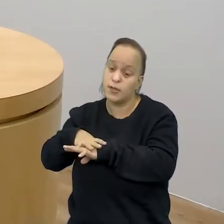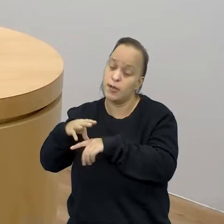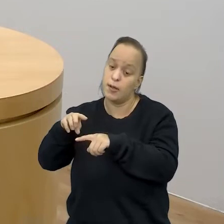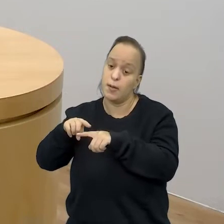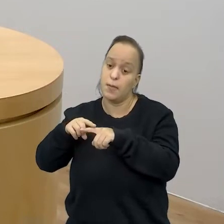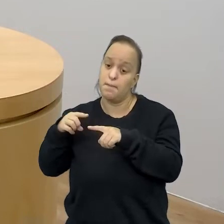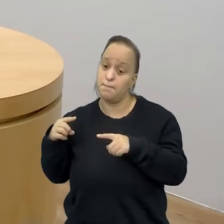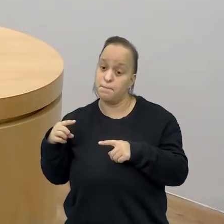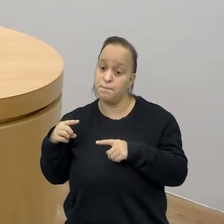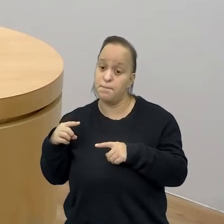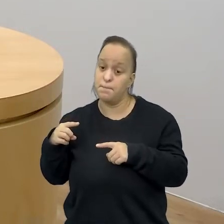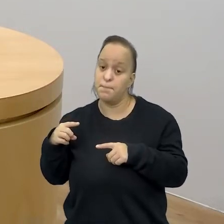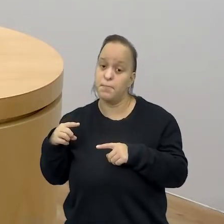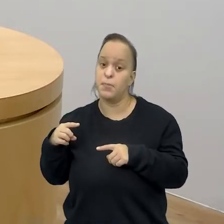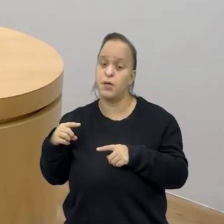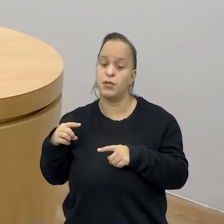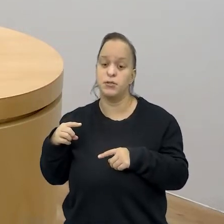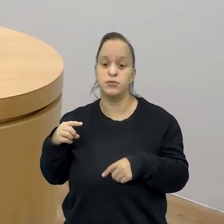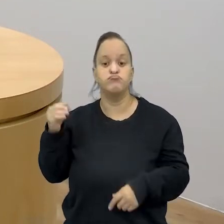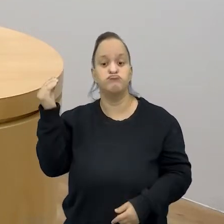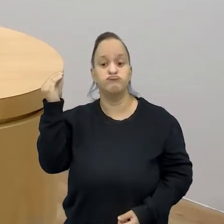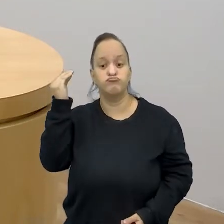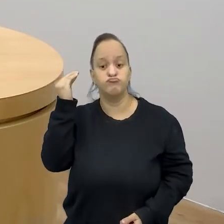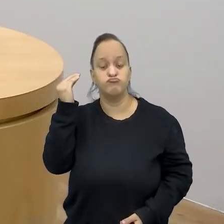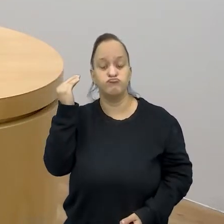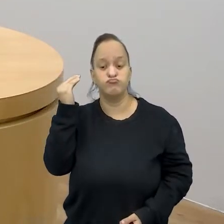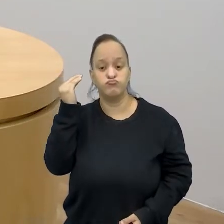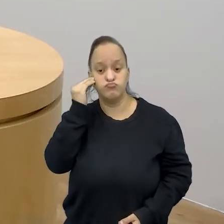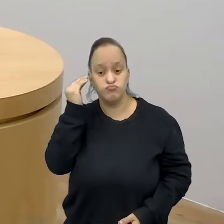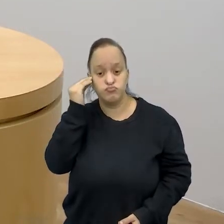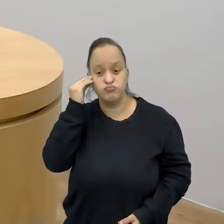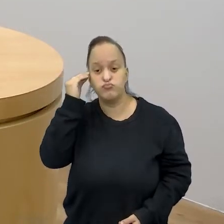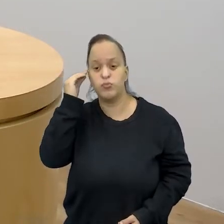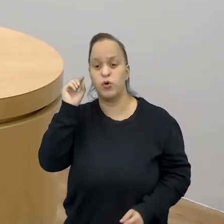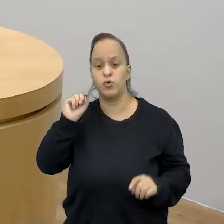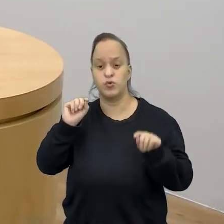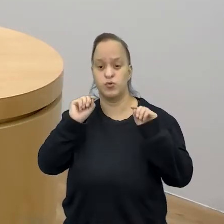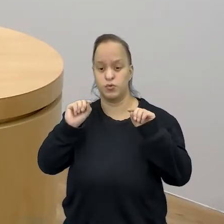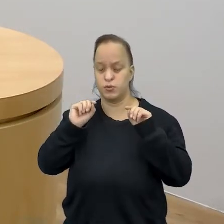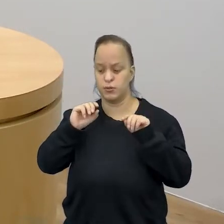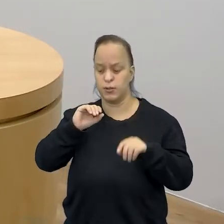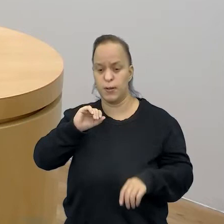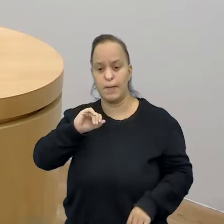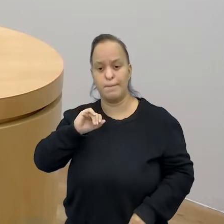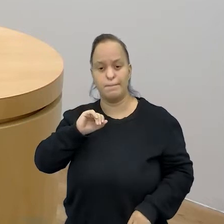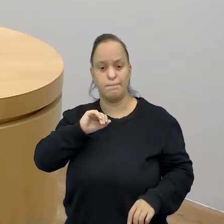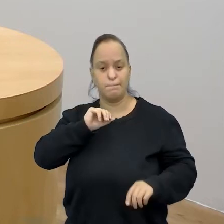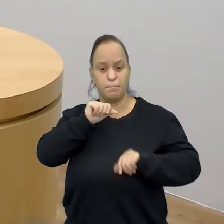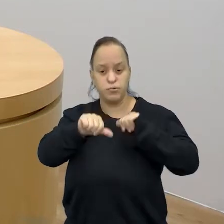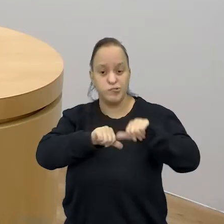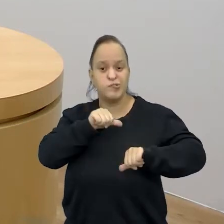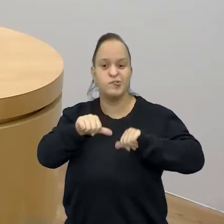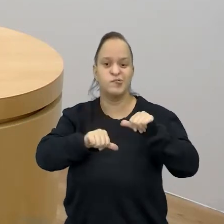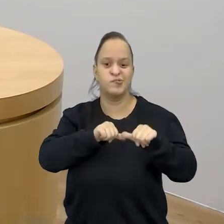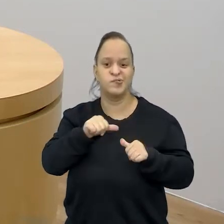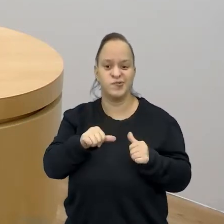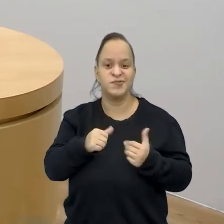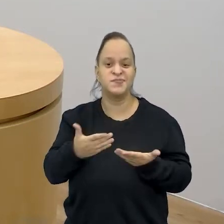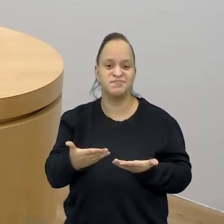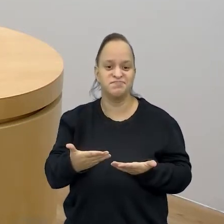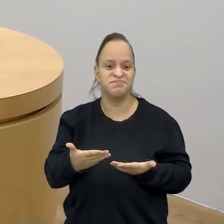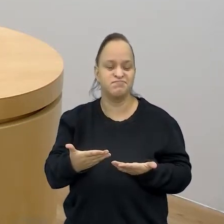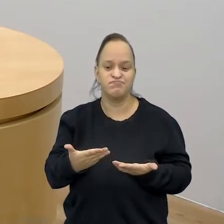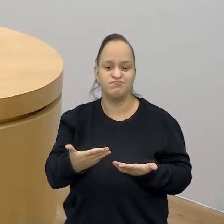se transformar e possa corrigir-se. O que soa como mais socialmente útil e desejoso? O Foucault diz: não